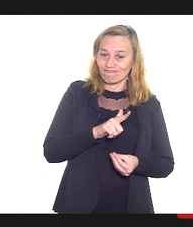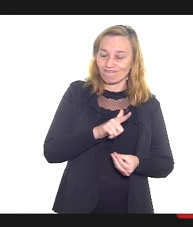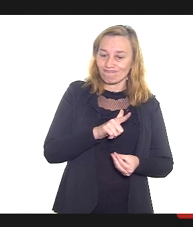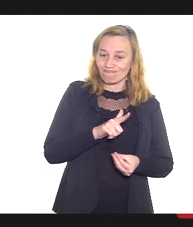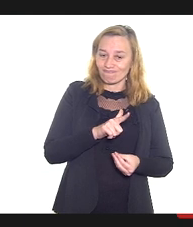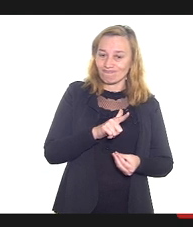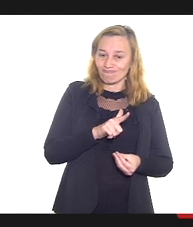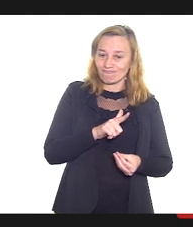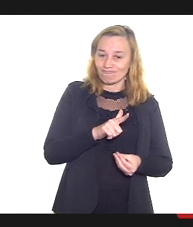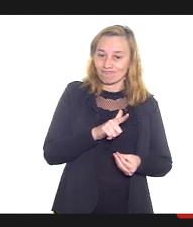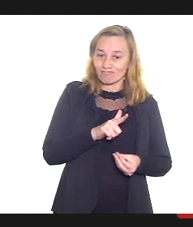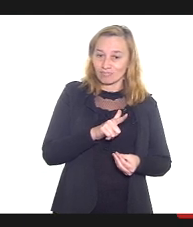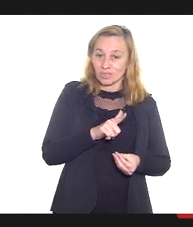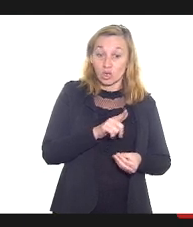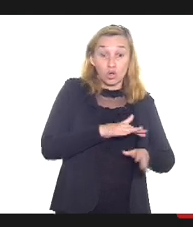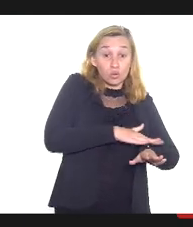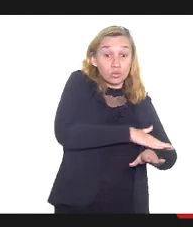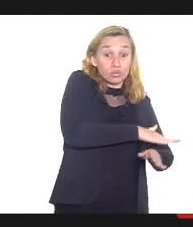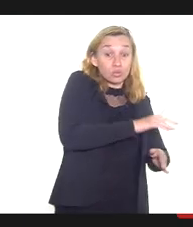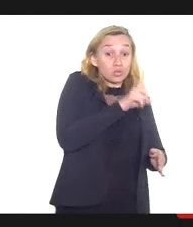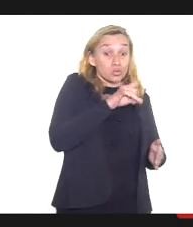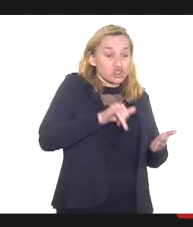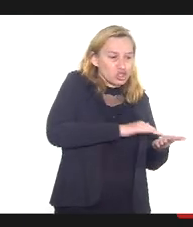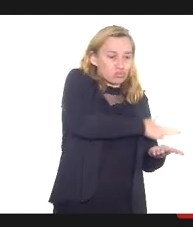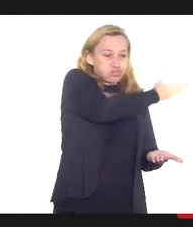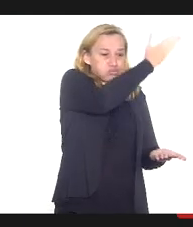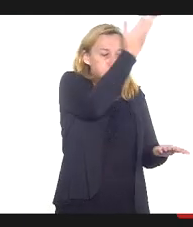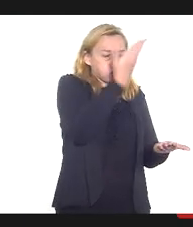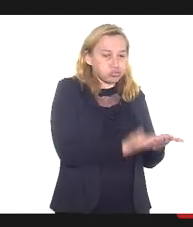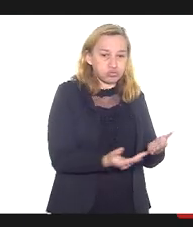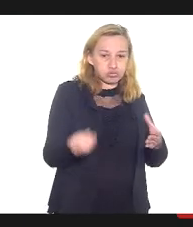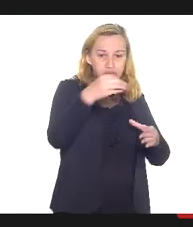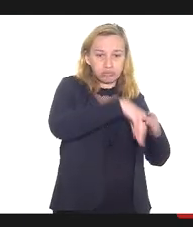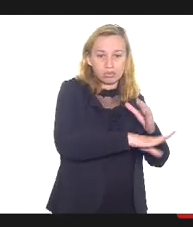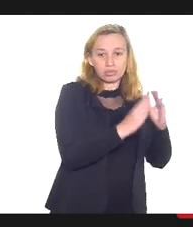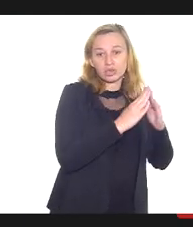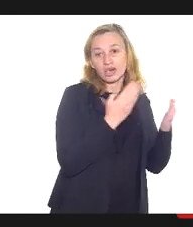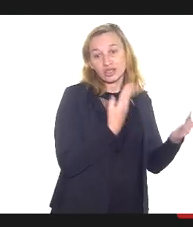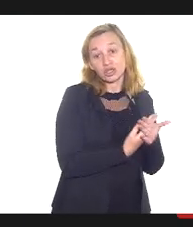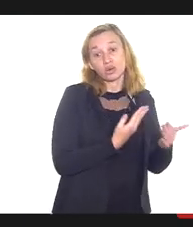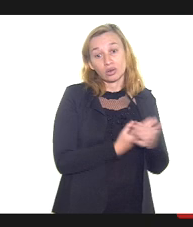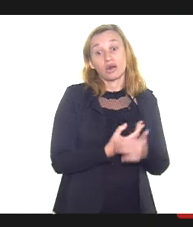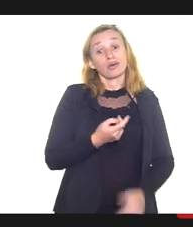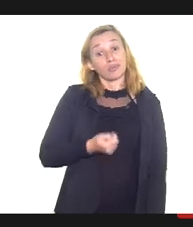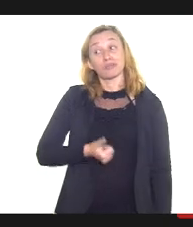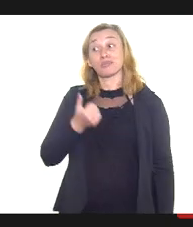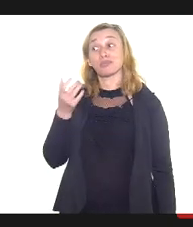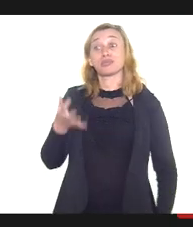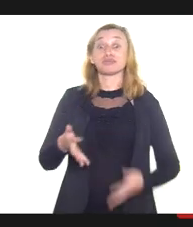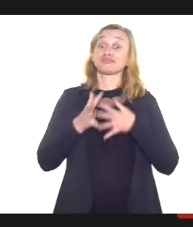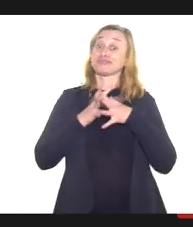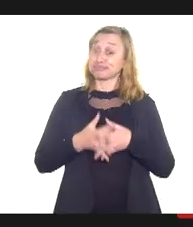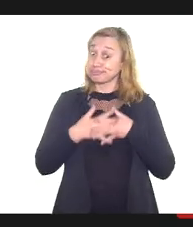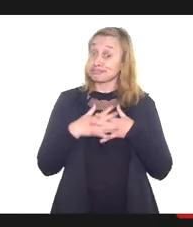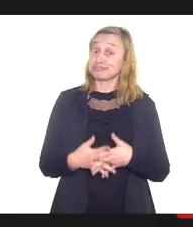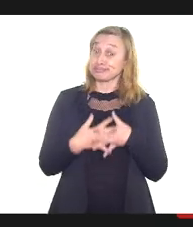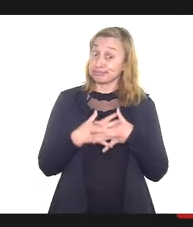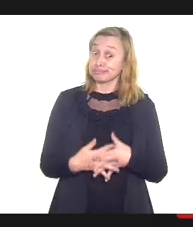passar o dia inteiro dentro da escola, né? Seria um pouco complicado, o que,